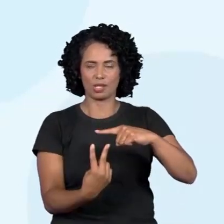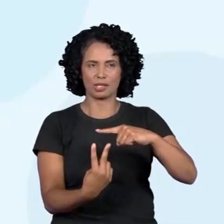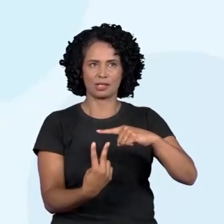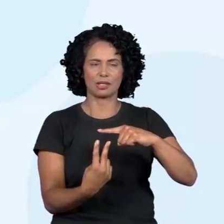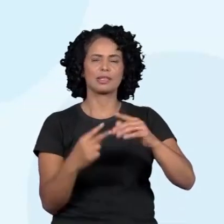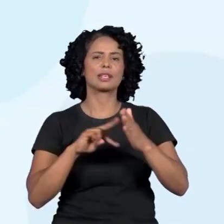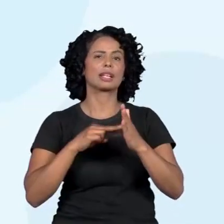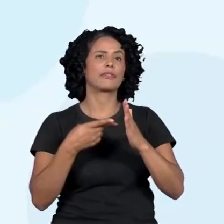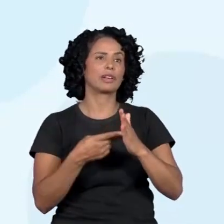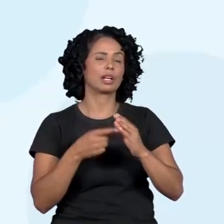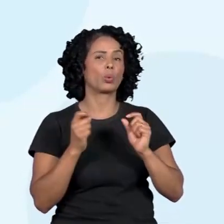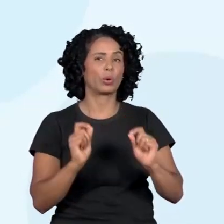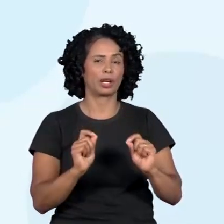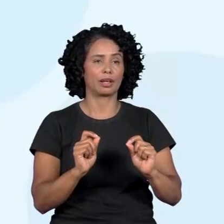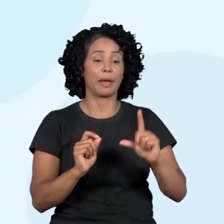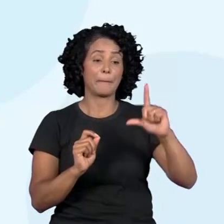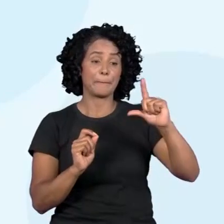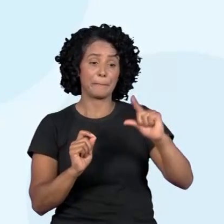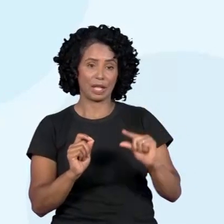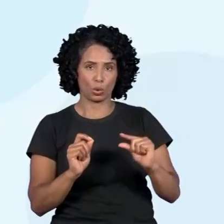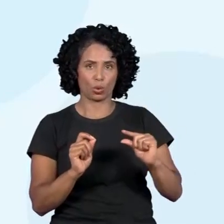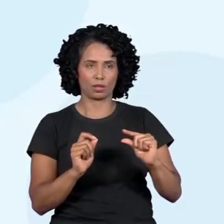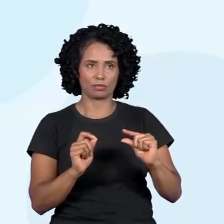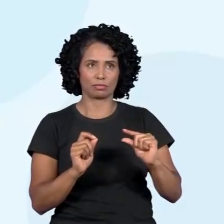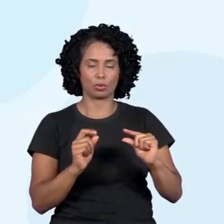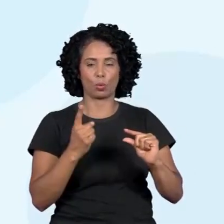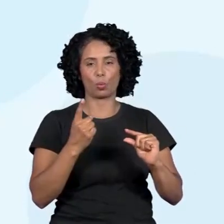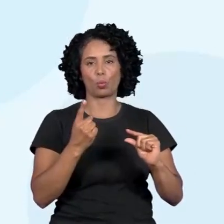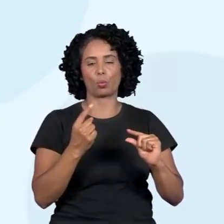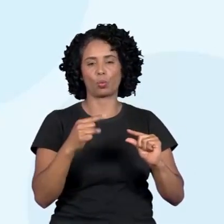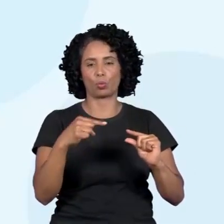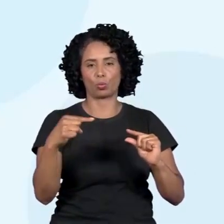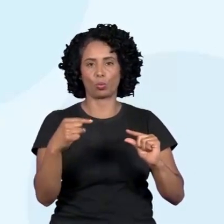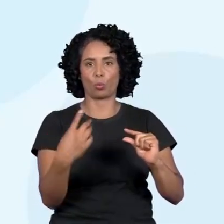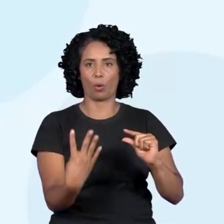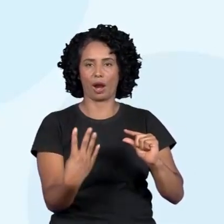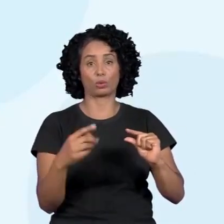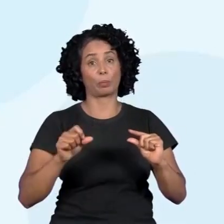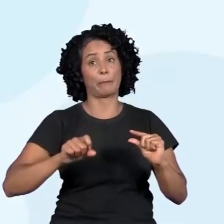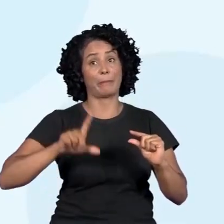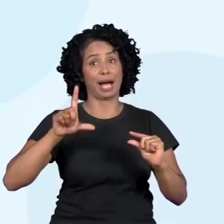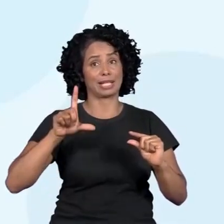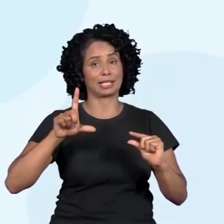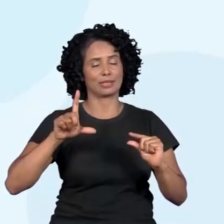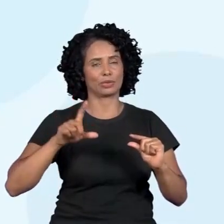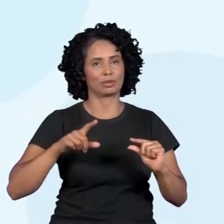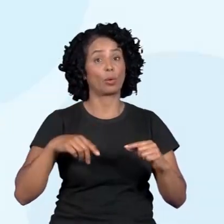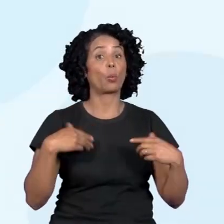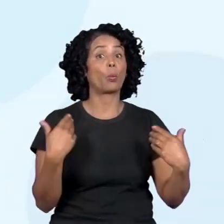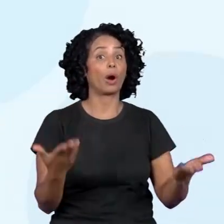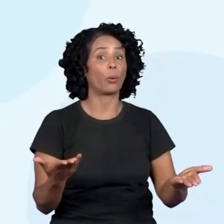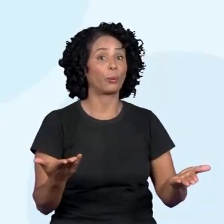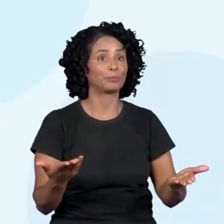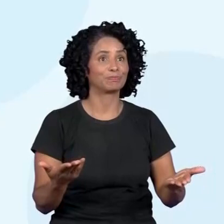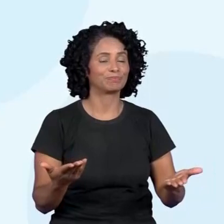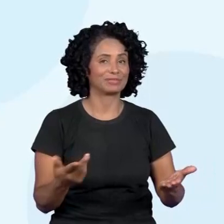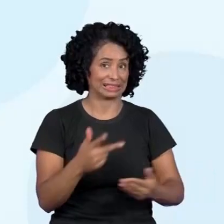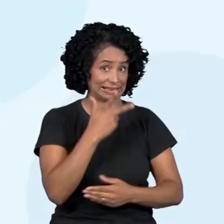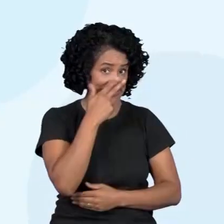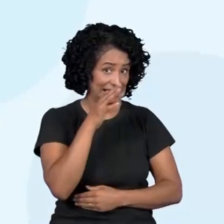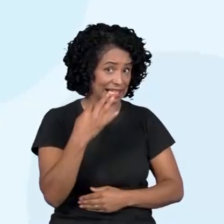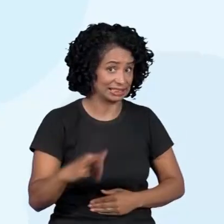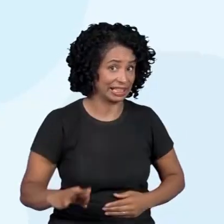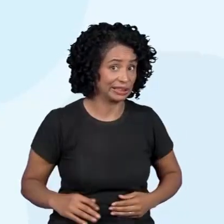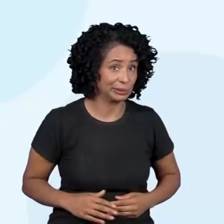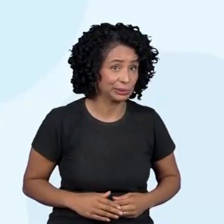é menor que 1/4. Então, vamos observar aqui nas tiras se meio é menor que